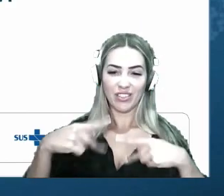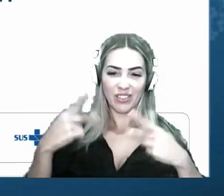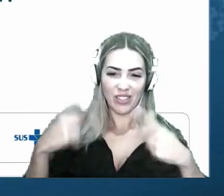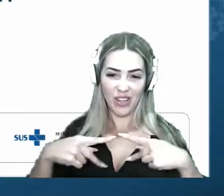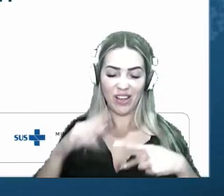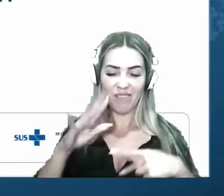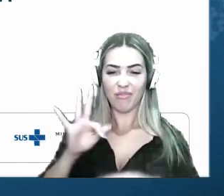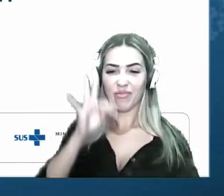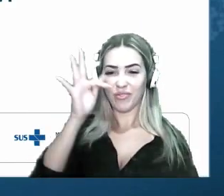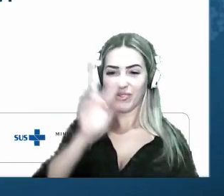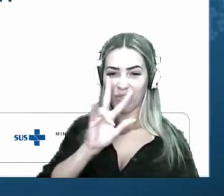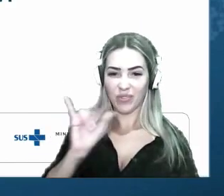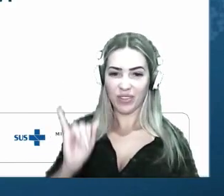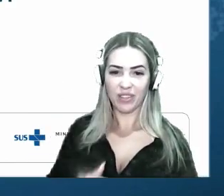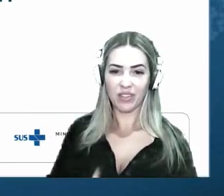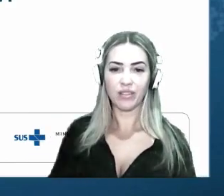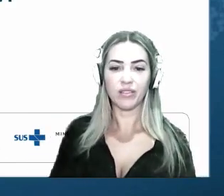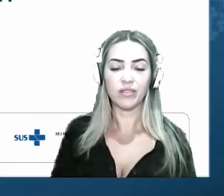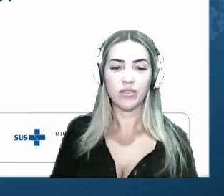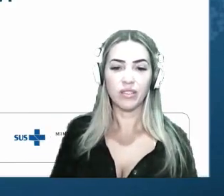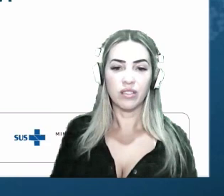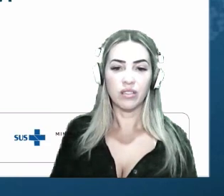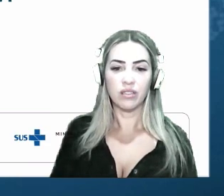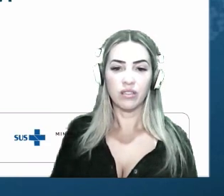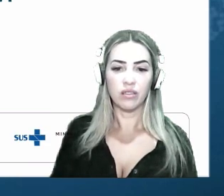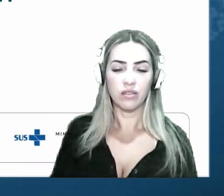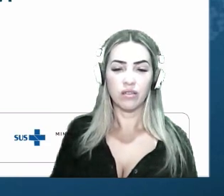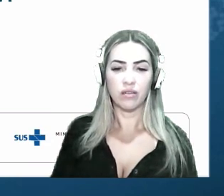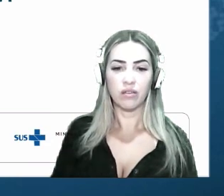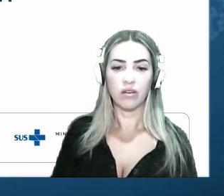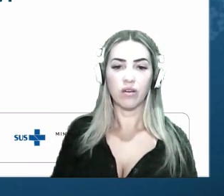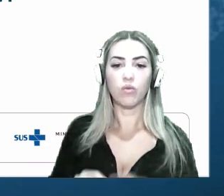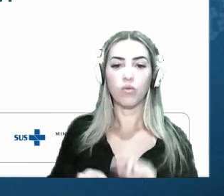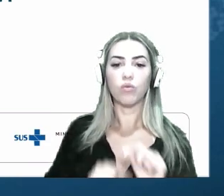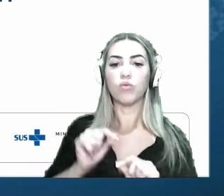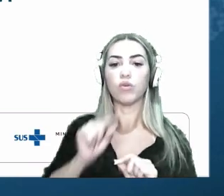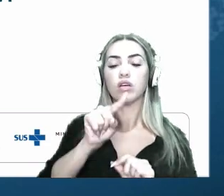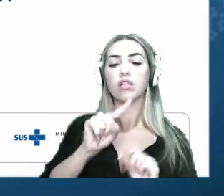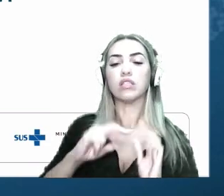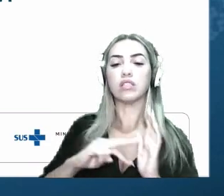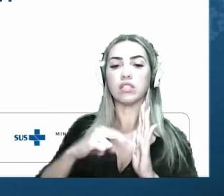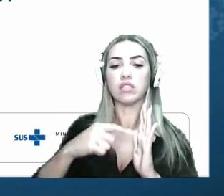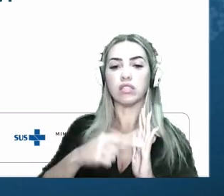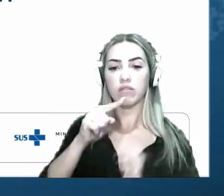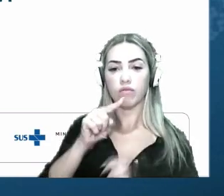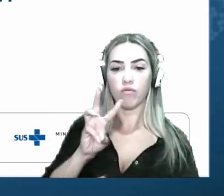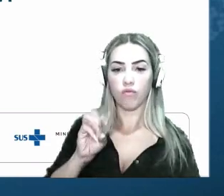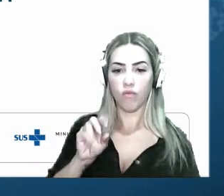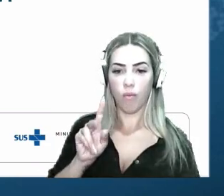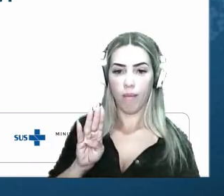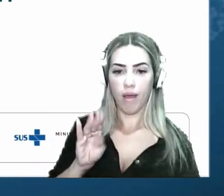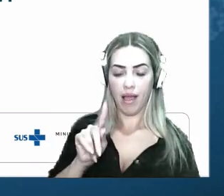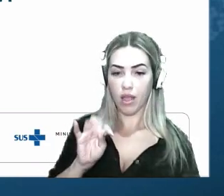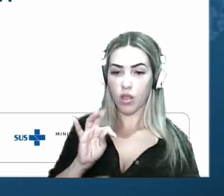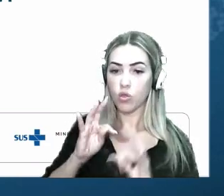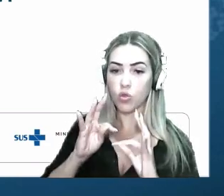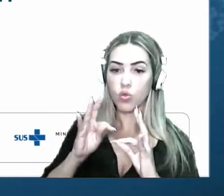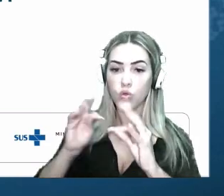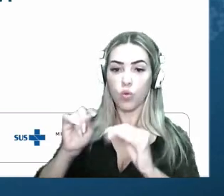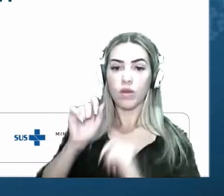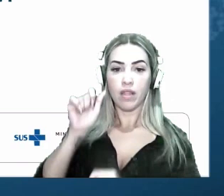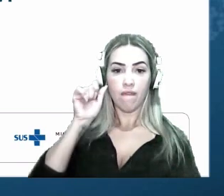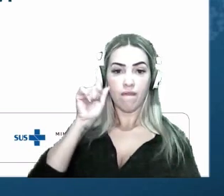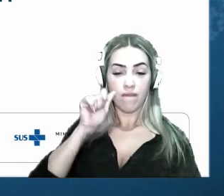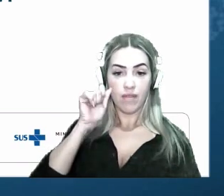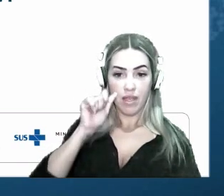tentar. No que consiste o método Wolbachia? Como eu falei para vocês, toda fêmea ela passa para a sua prole. Toda